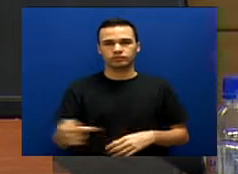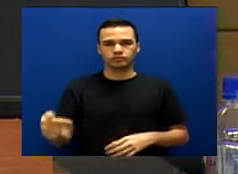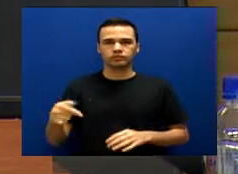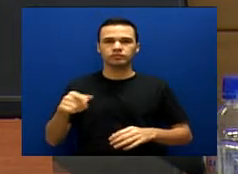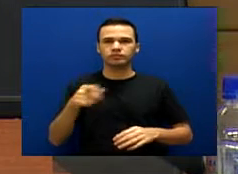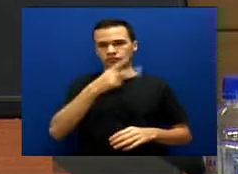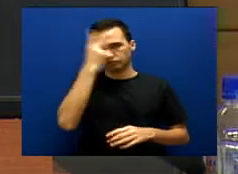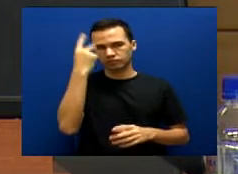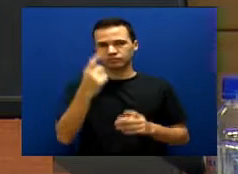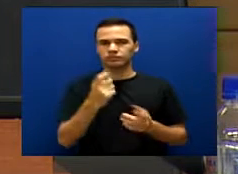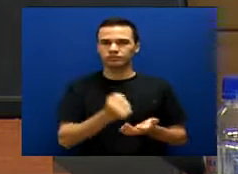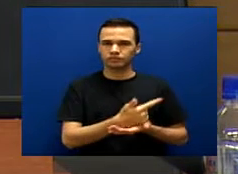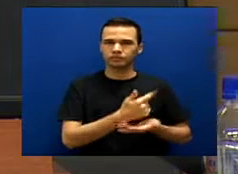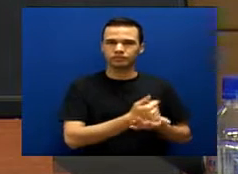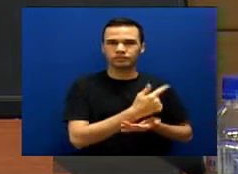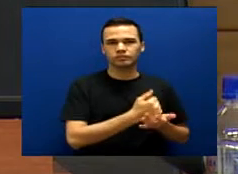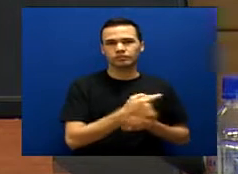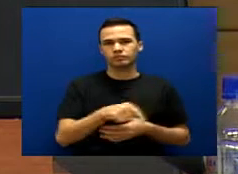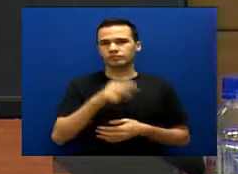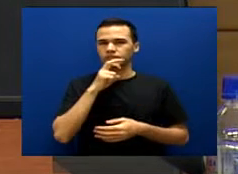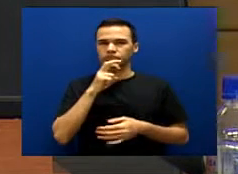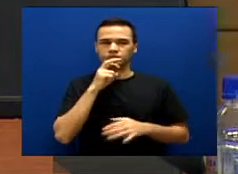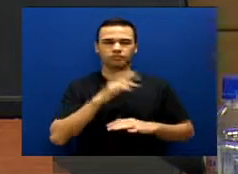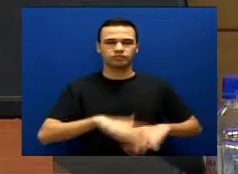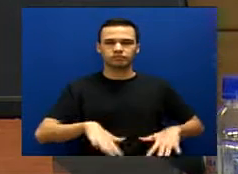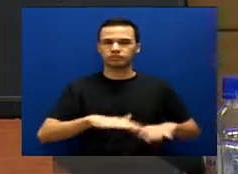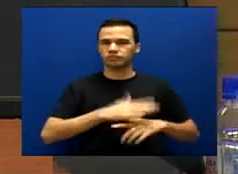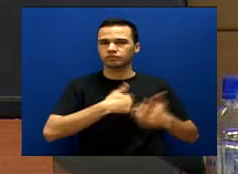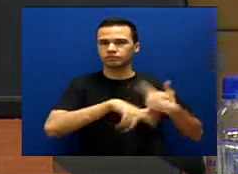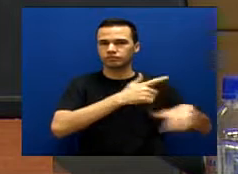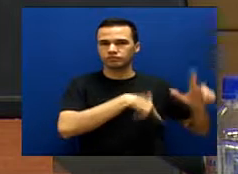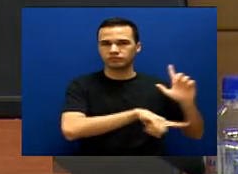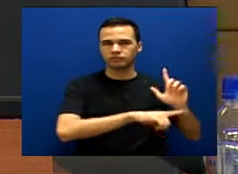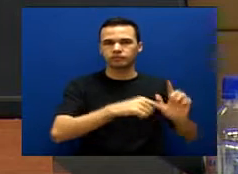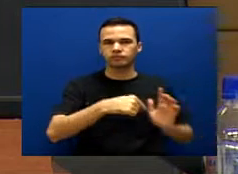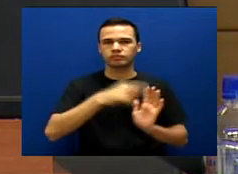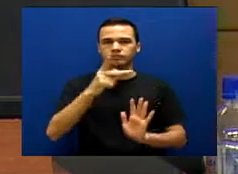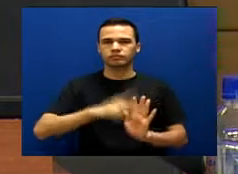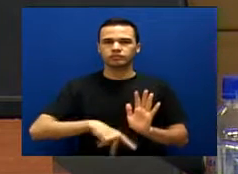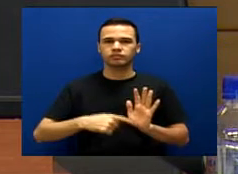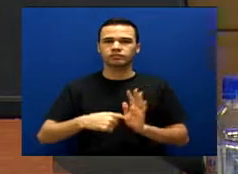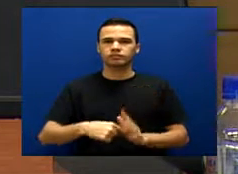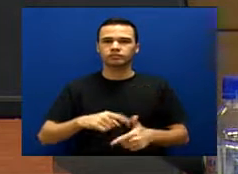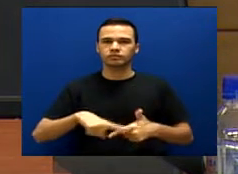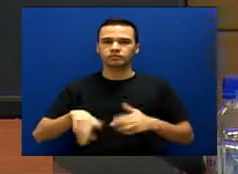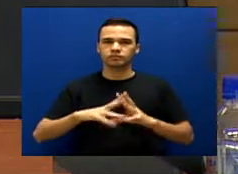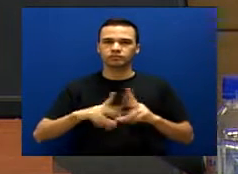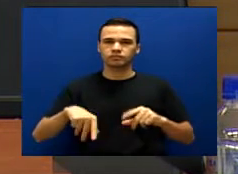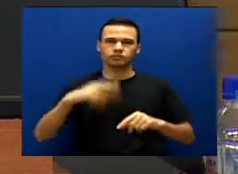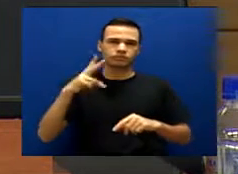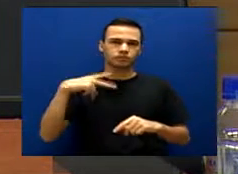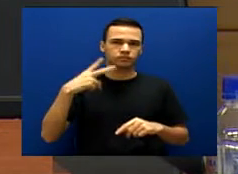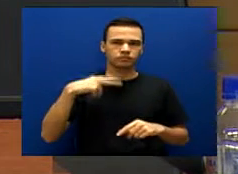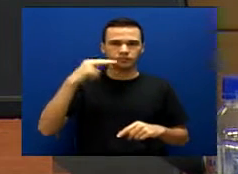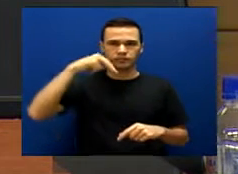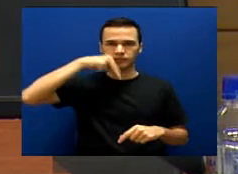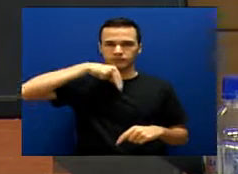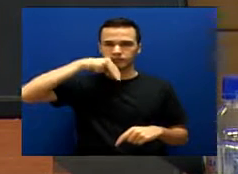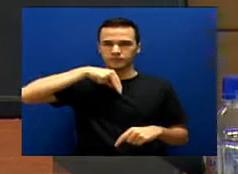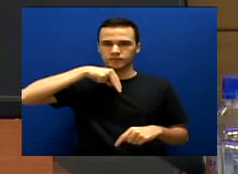Consumidor, Municipal do Consumidor e das Outras Providências. Projeto de resolução, do vereador Anselmo